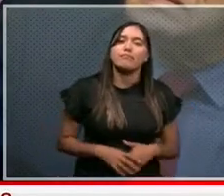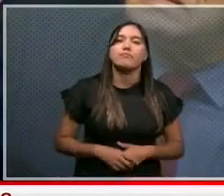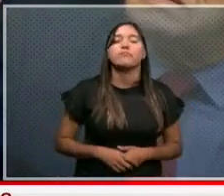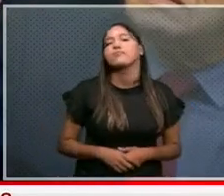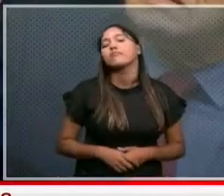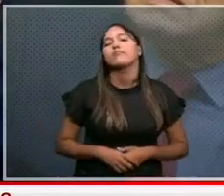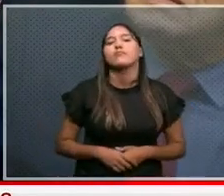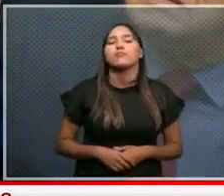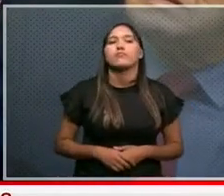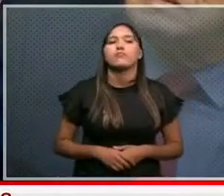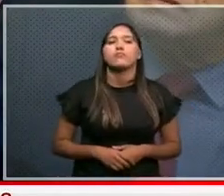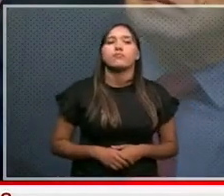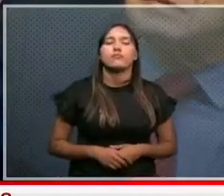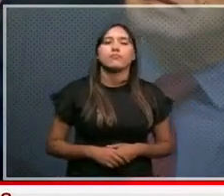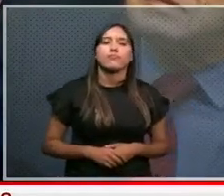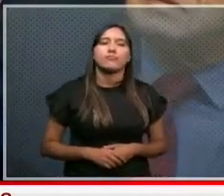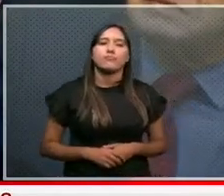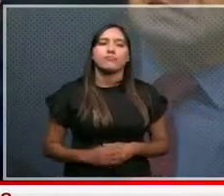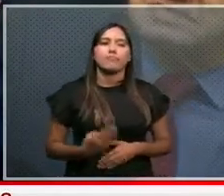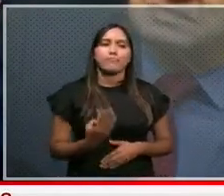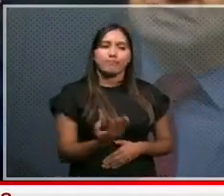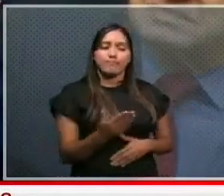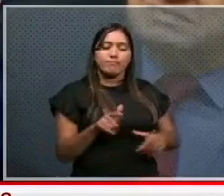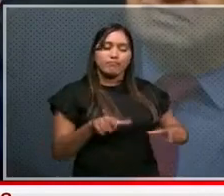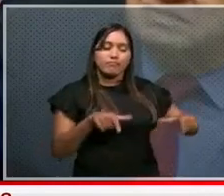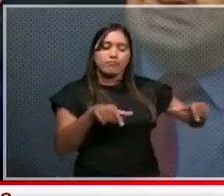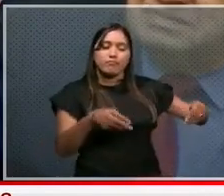que Mário leve este certificado singelo